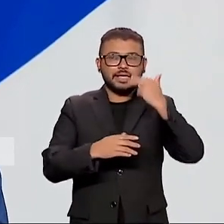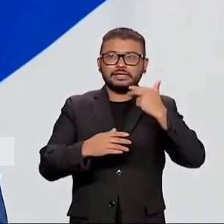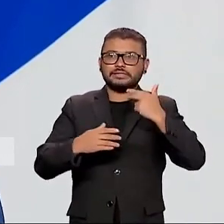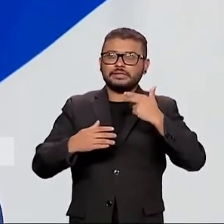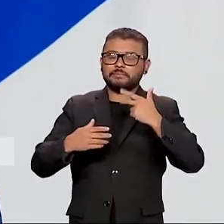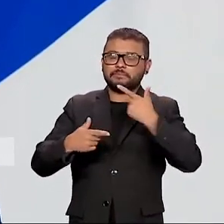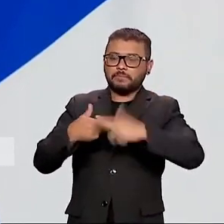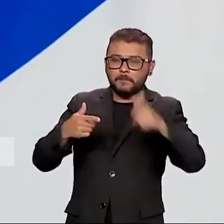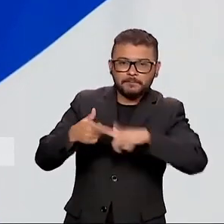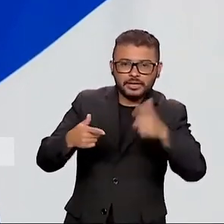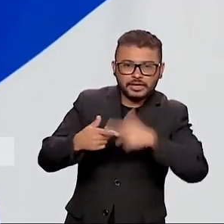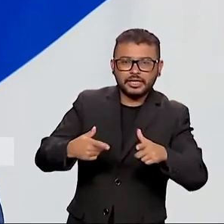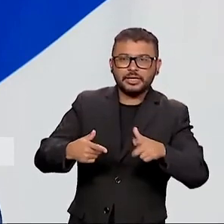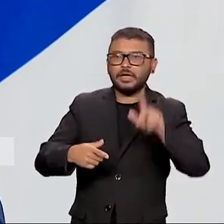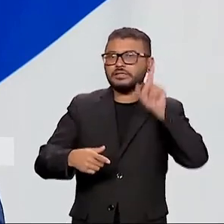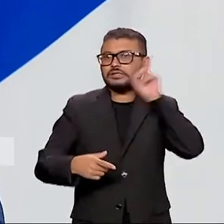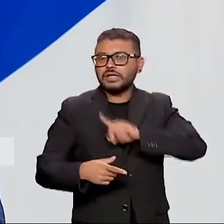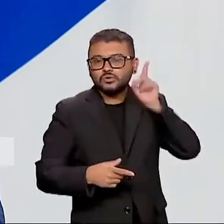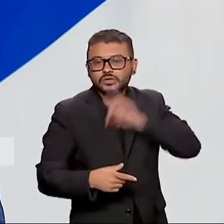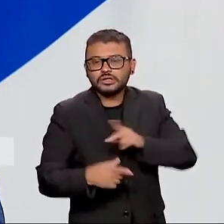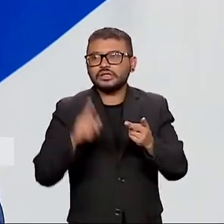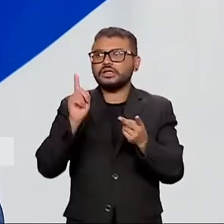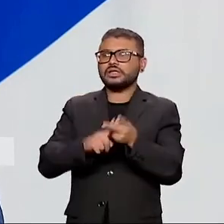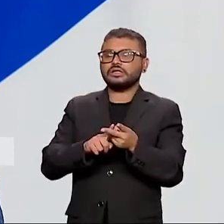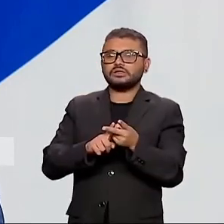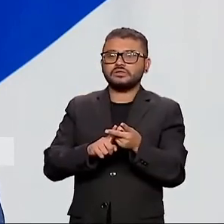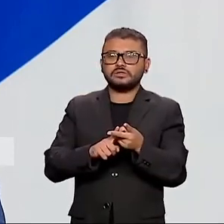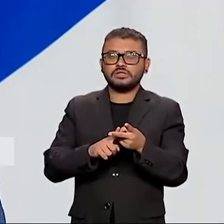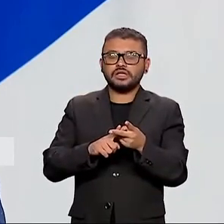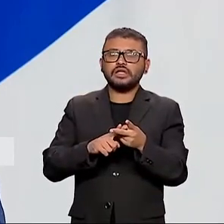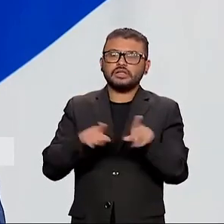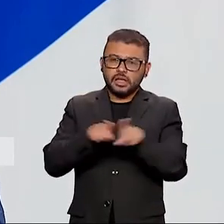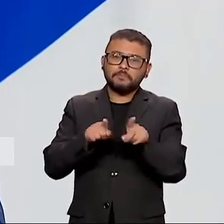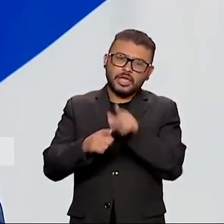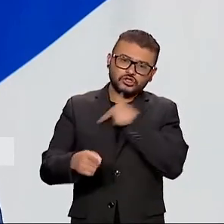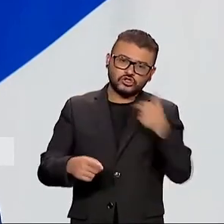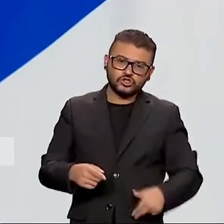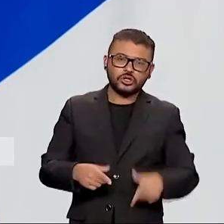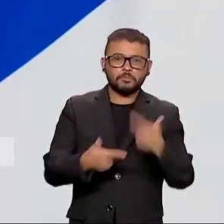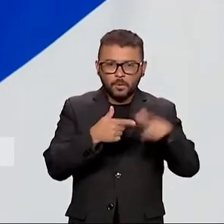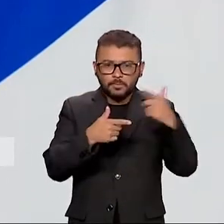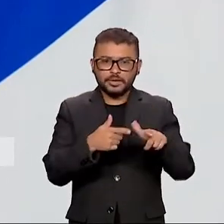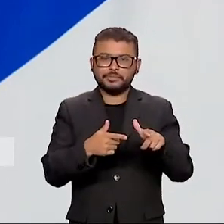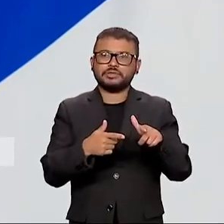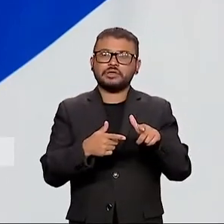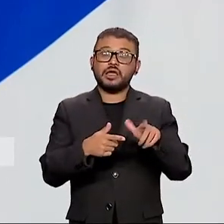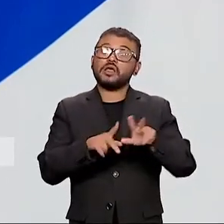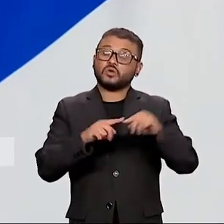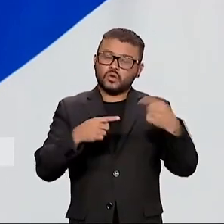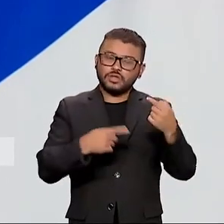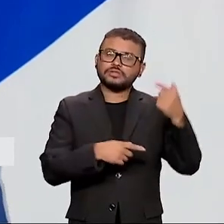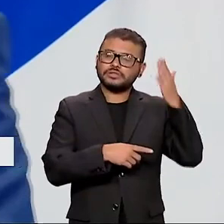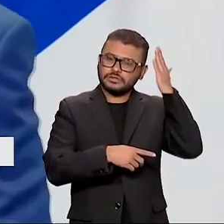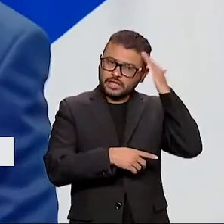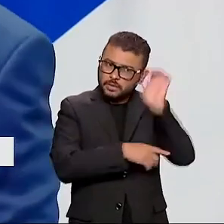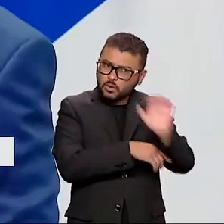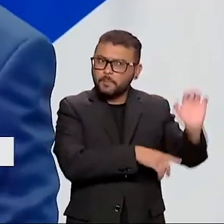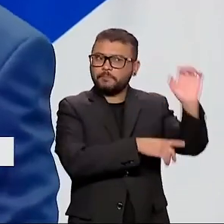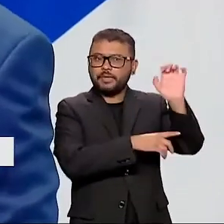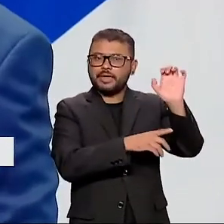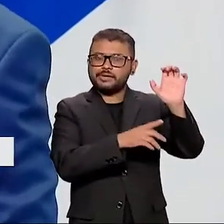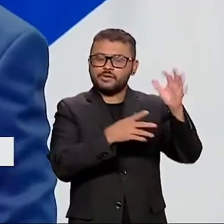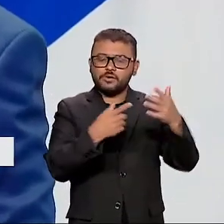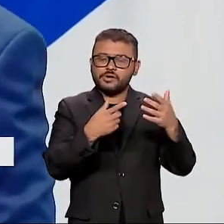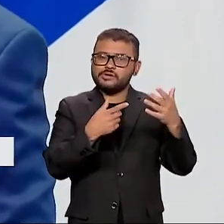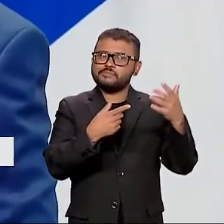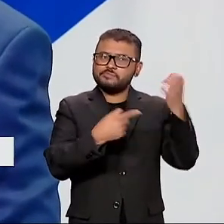Fria, entre Estados Unidos e China. Tá? Então é importante lembrar que nós